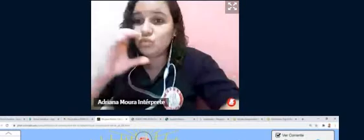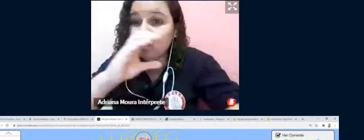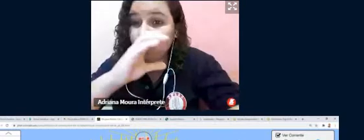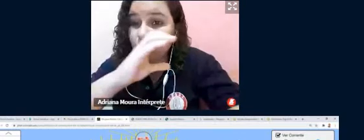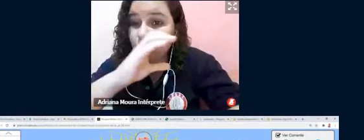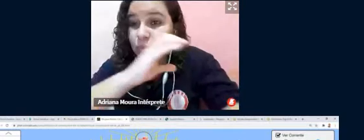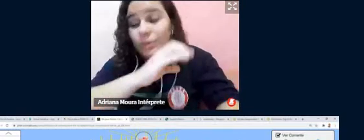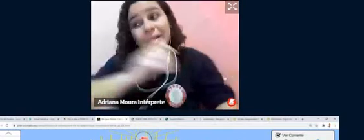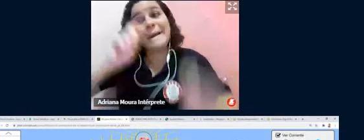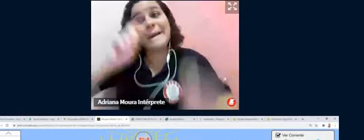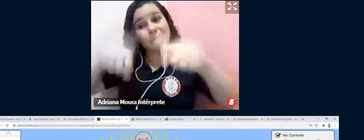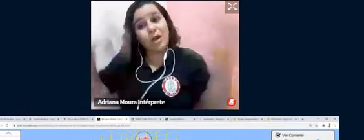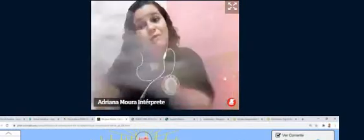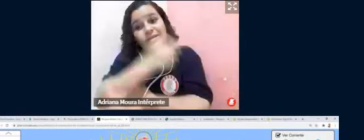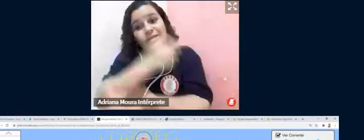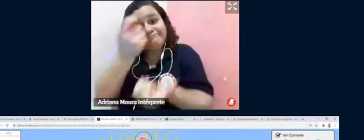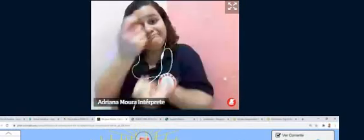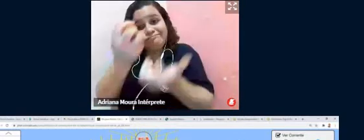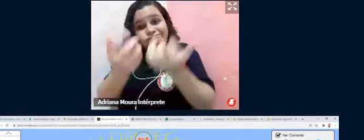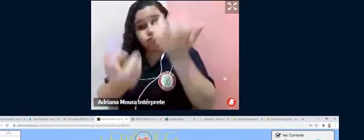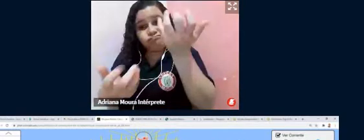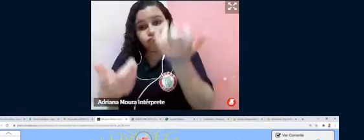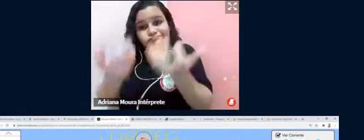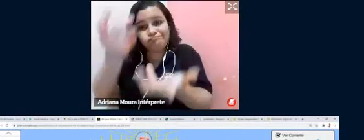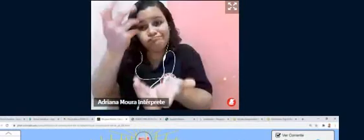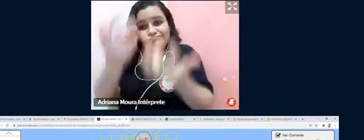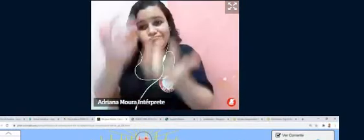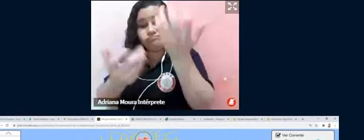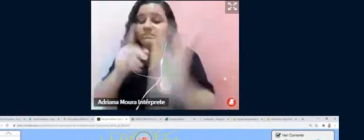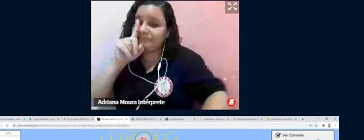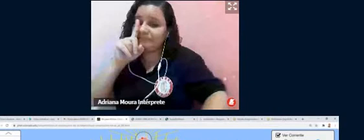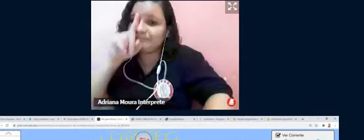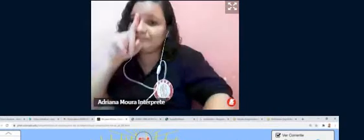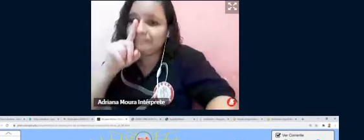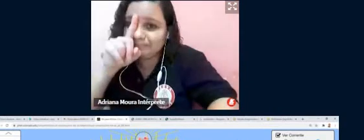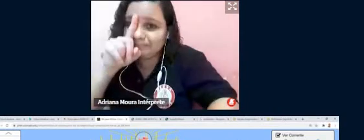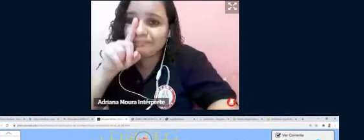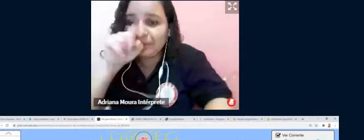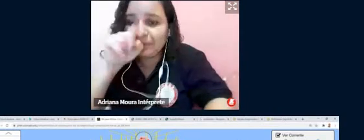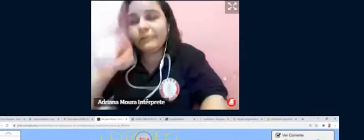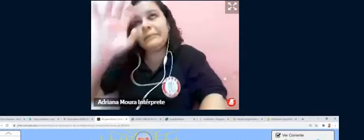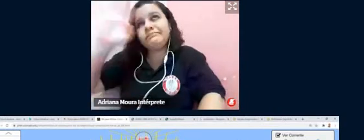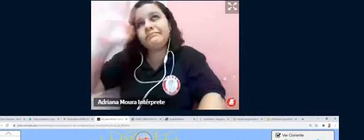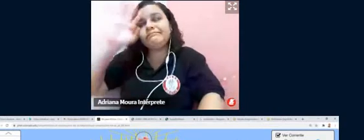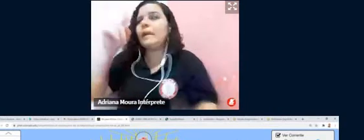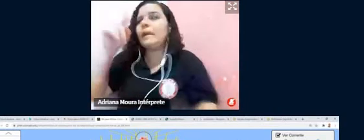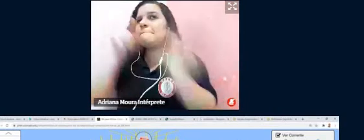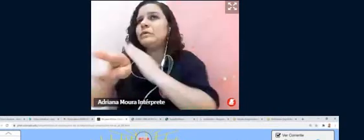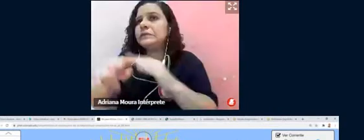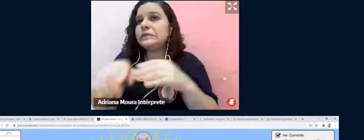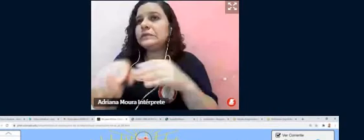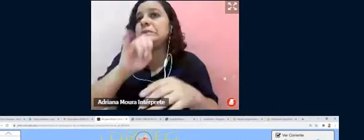levar a algo muito perigoso. Aí você pode estar se perguntando, tá, o que isso tem a ver com ligar um perímetro